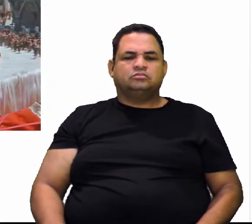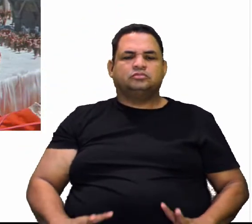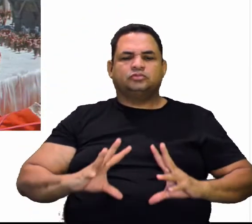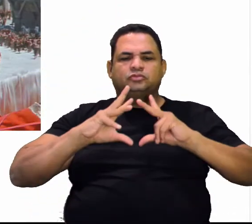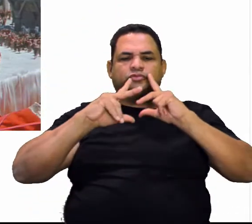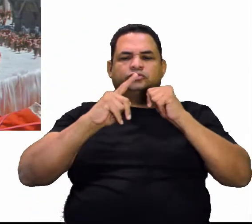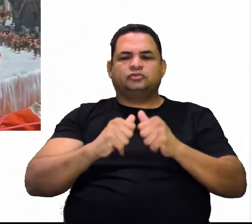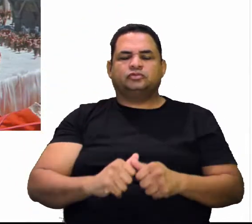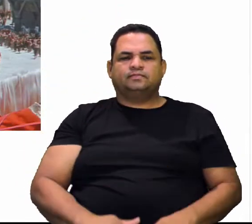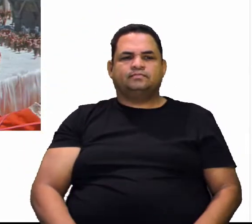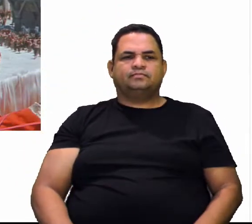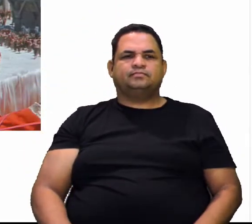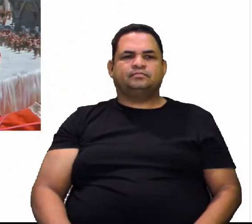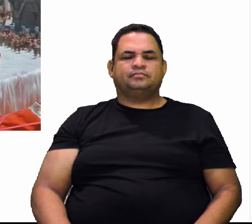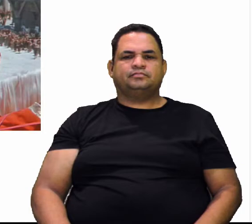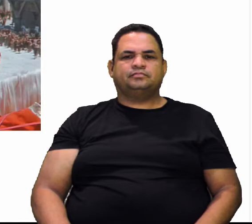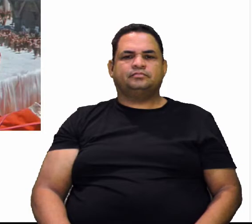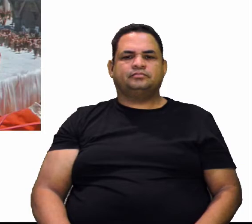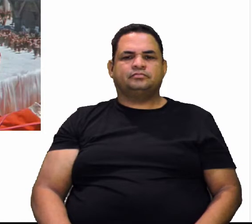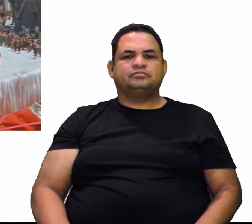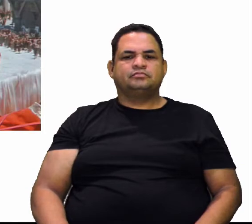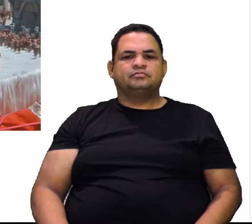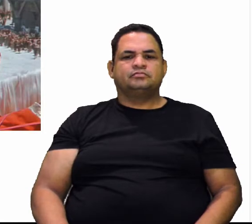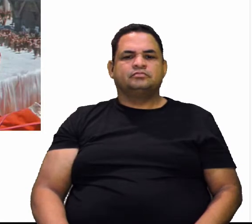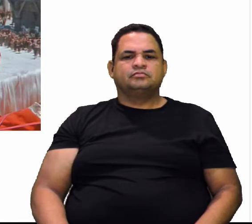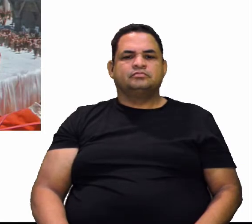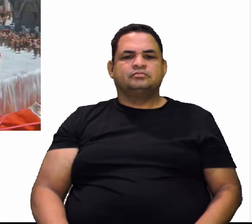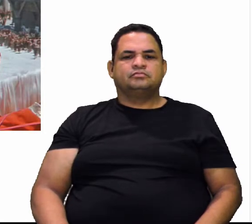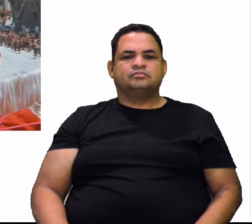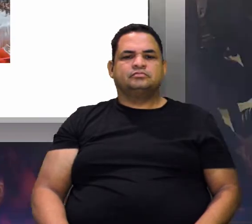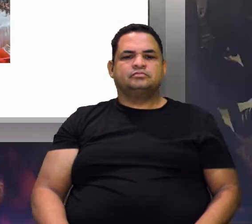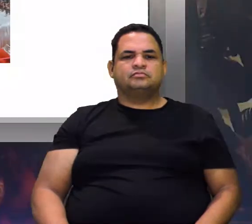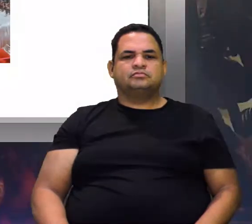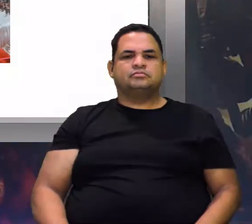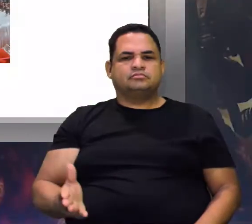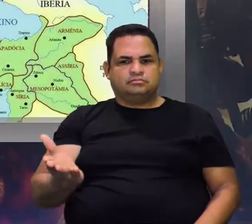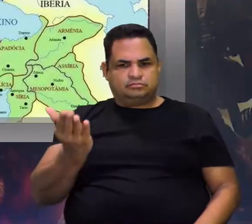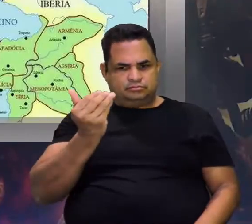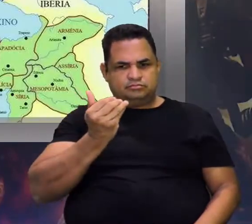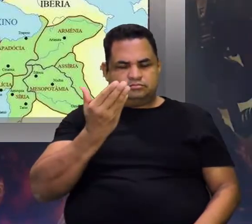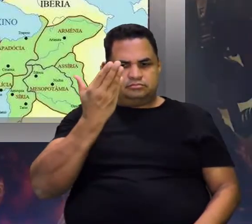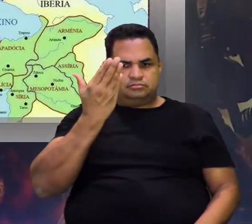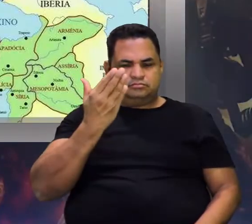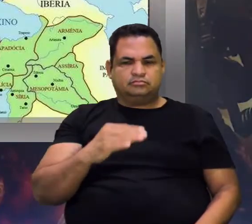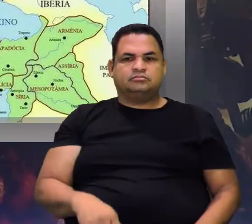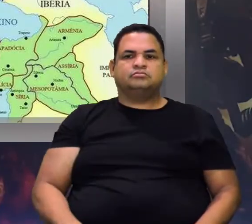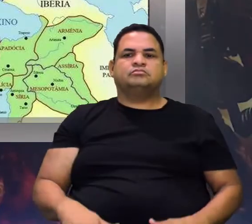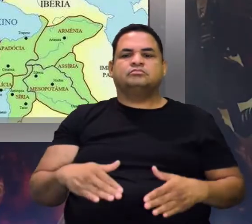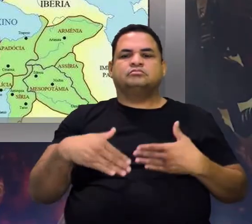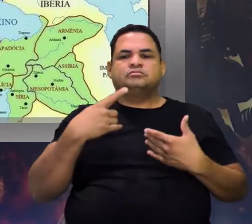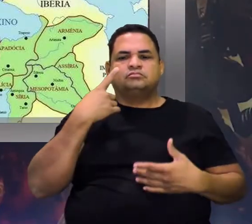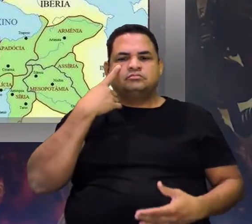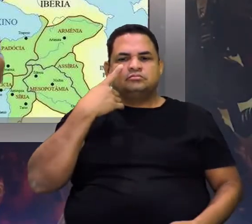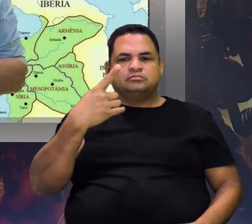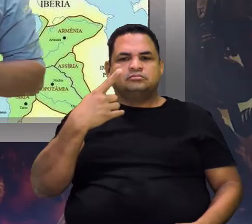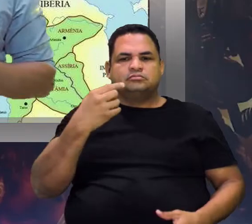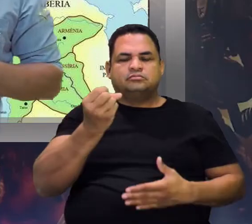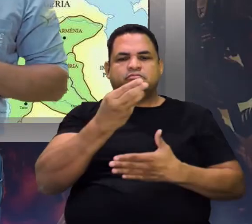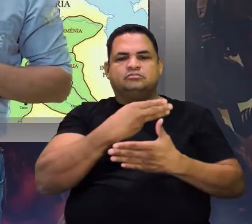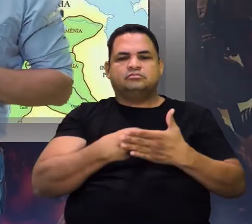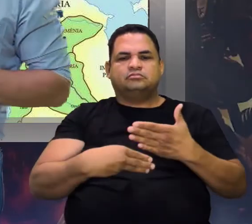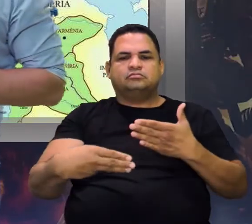total. Vem cá comigo olhar nesse mapa aqui, aluno. Vem cá comigo olhar nesse mapa aqui. Quando a gente observa esse